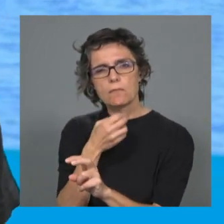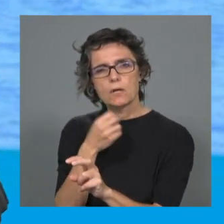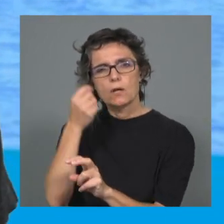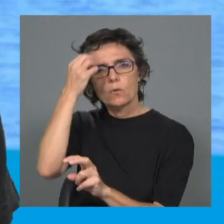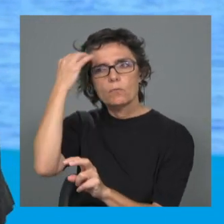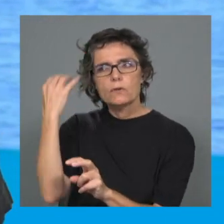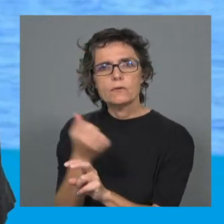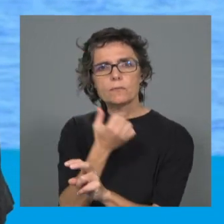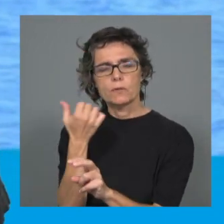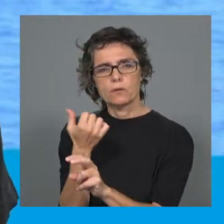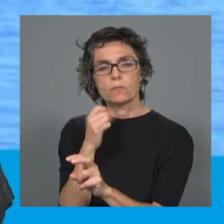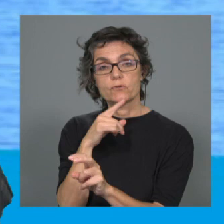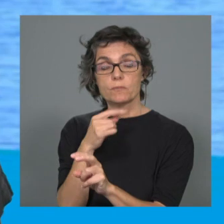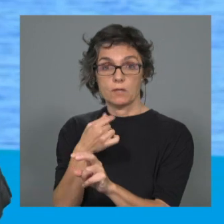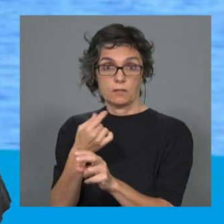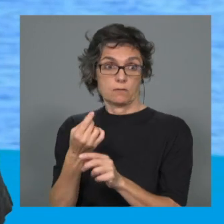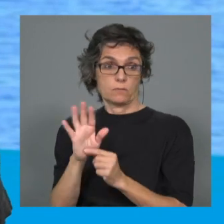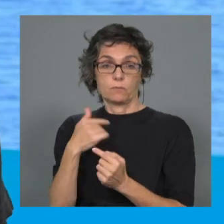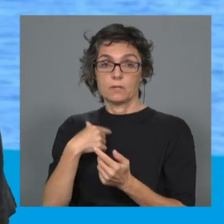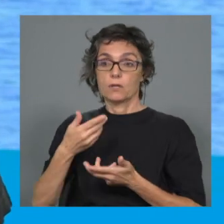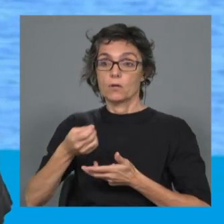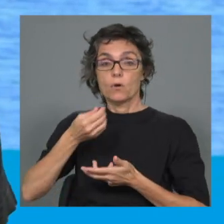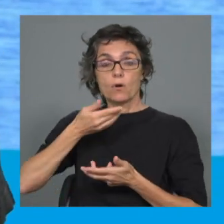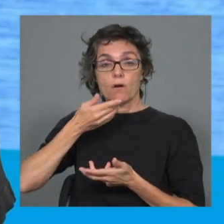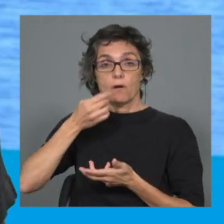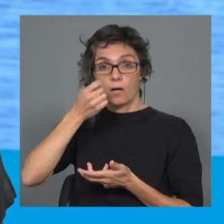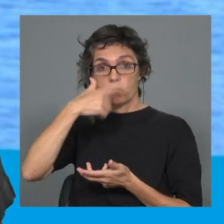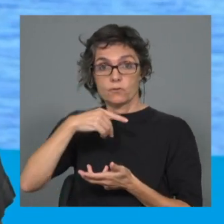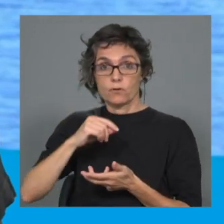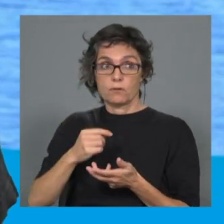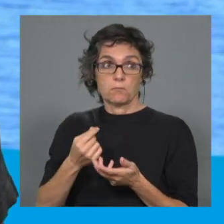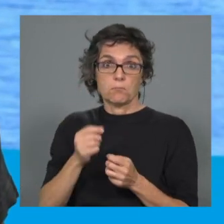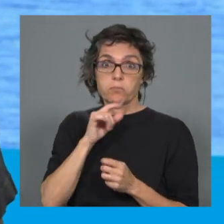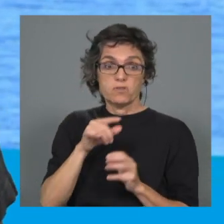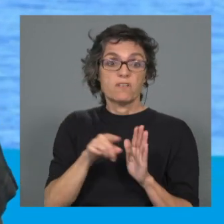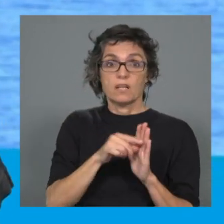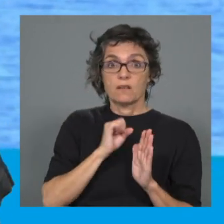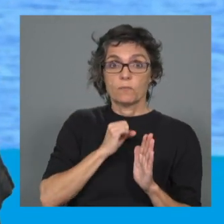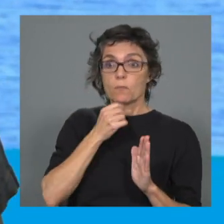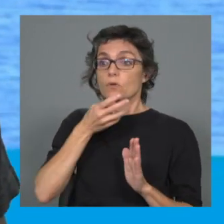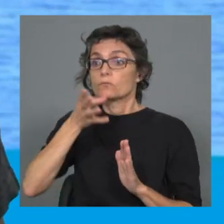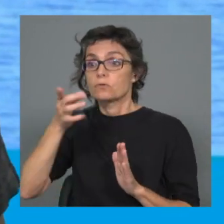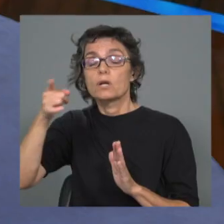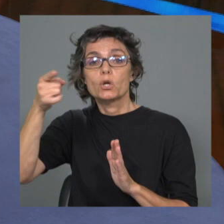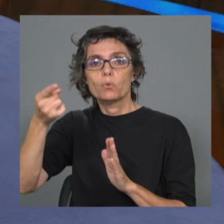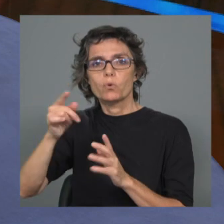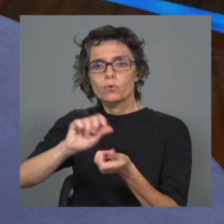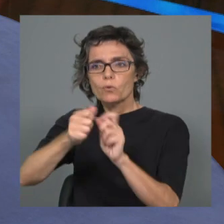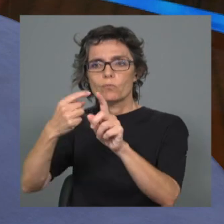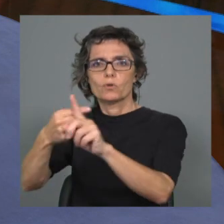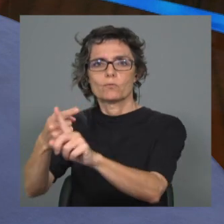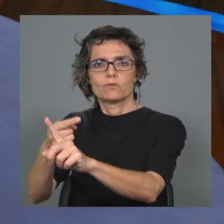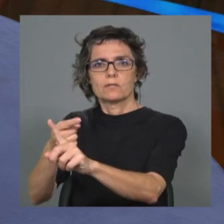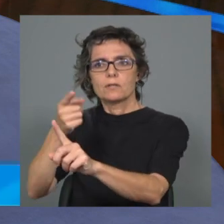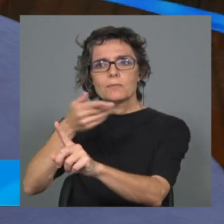poder partilhar esta história também pode servir de inspiração para outras pessoas. O fator da partilha é essencial.